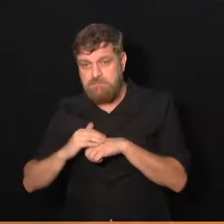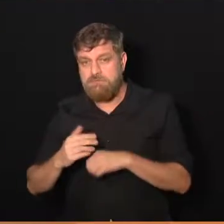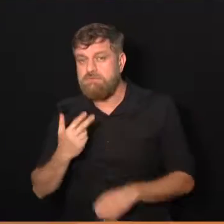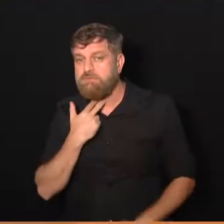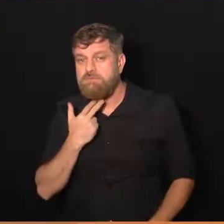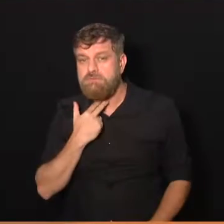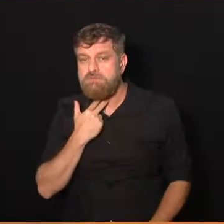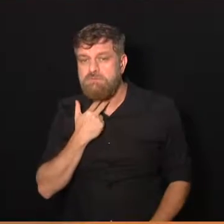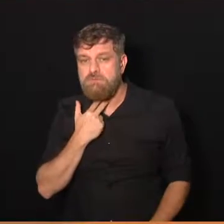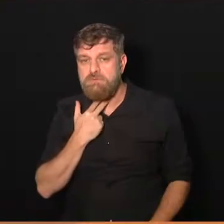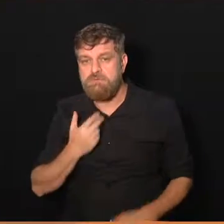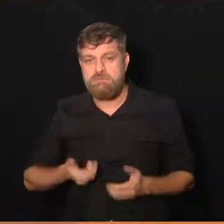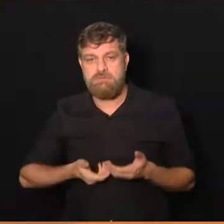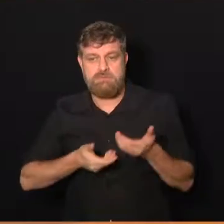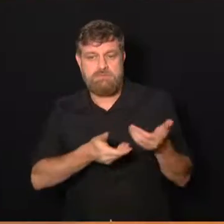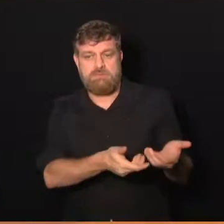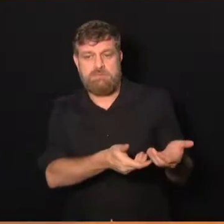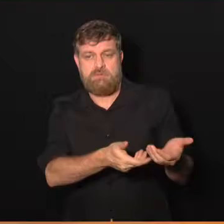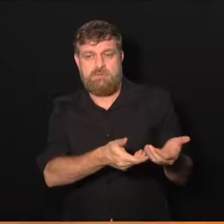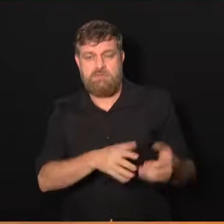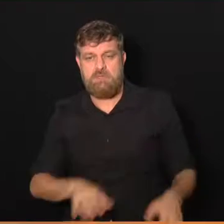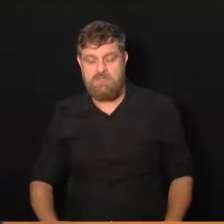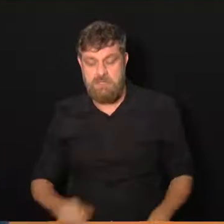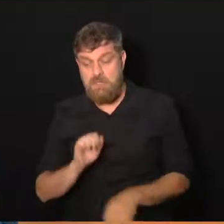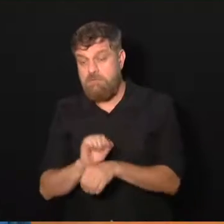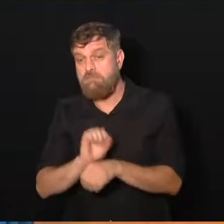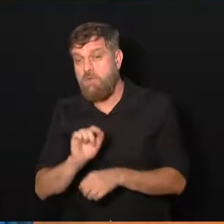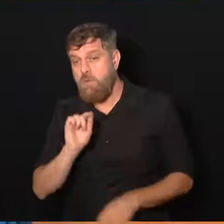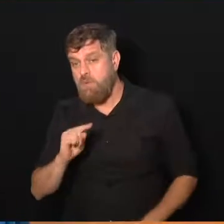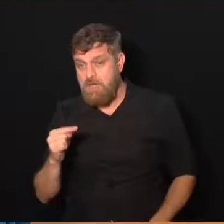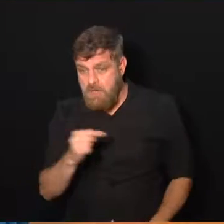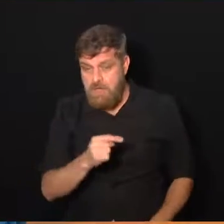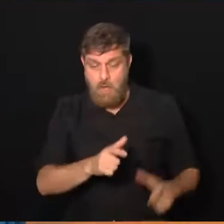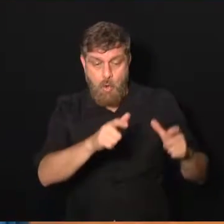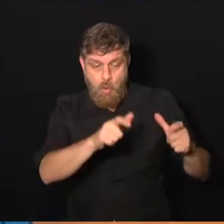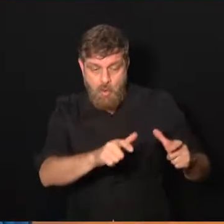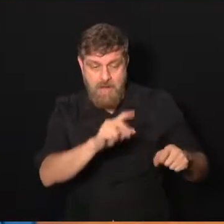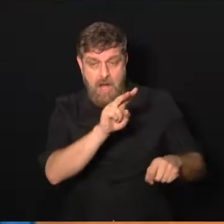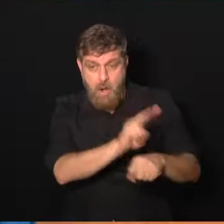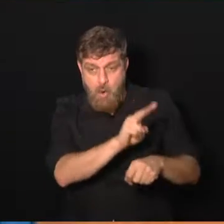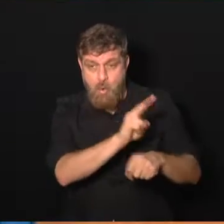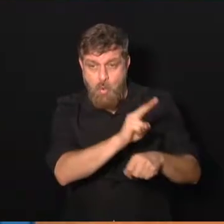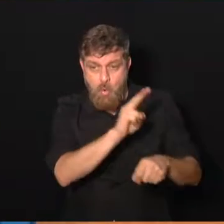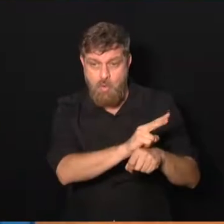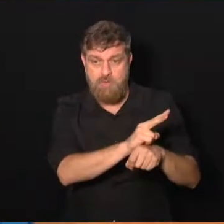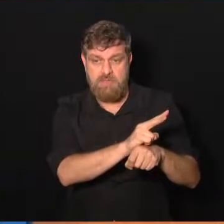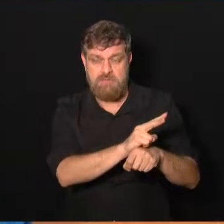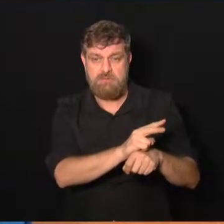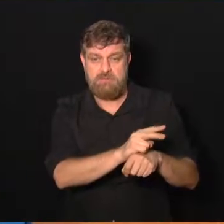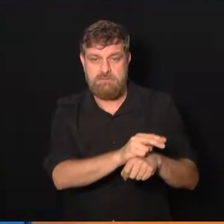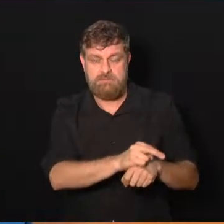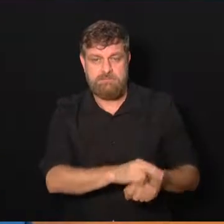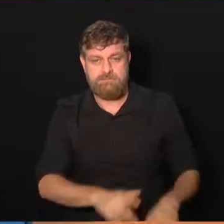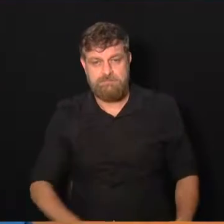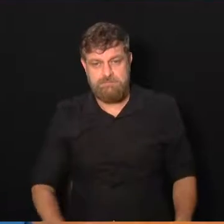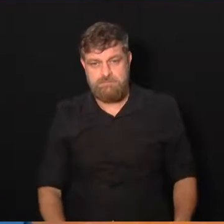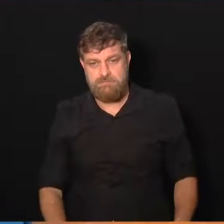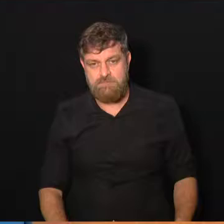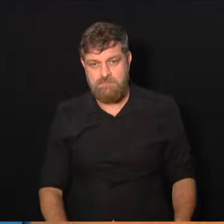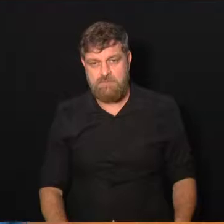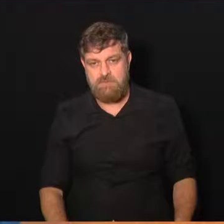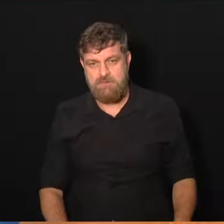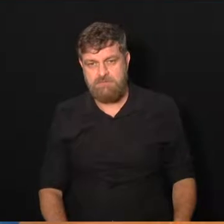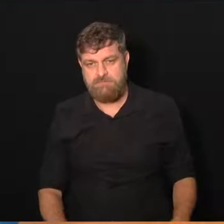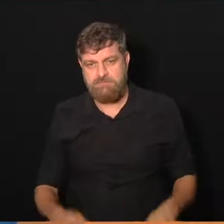para o mínimo que eu espero é que um estabelecimento respeite isso, né? Eu convidei o pessoal da